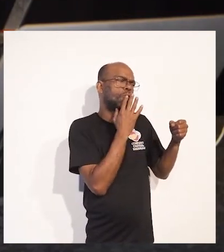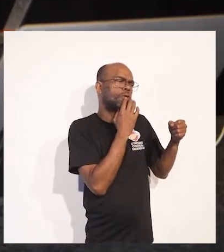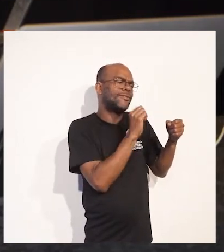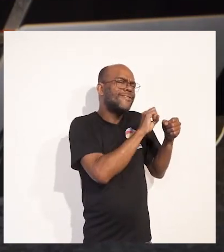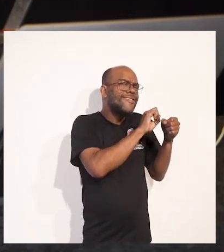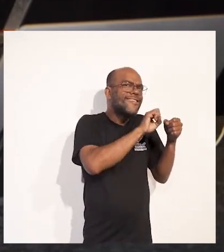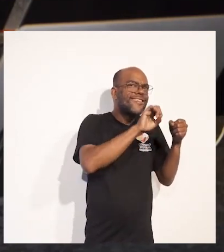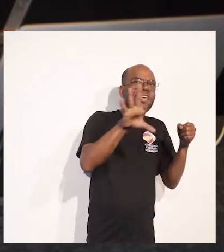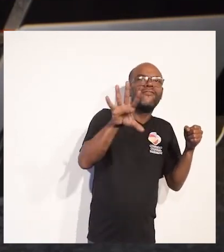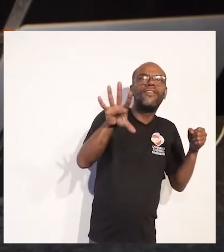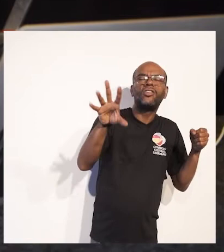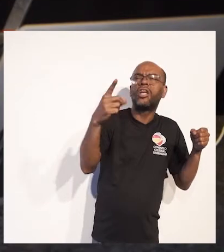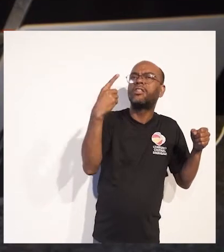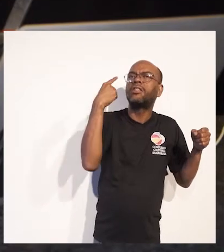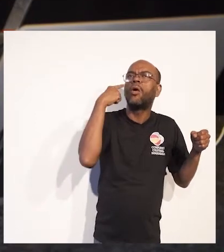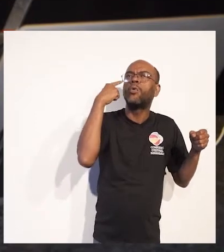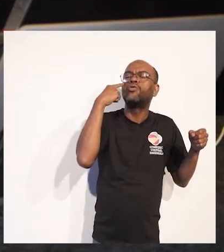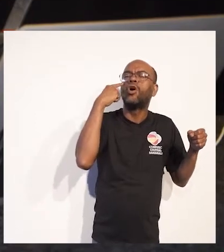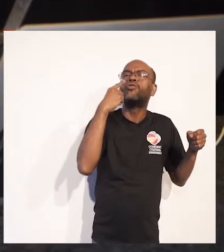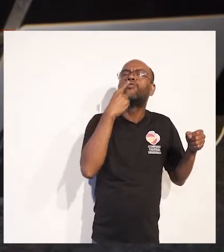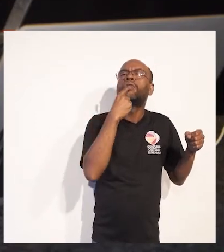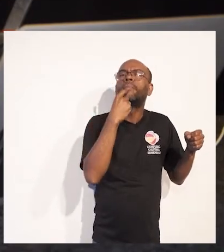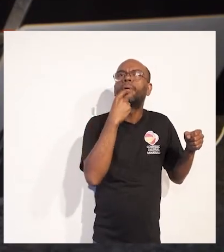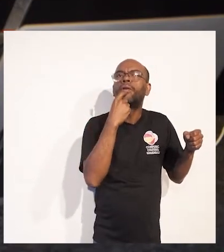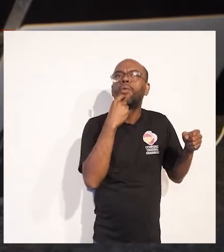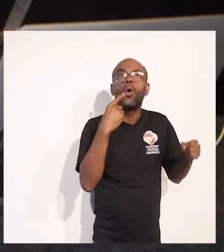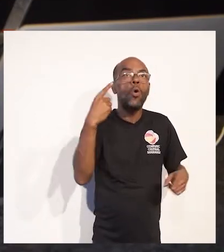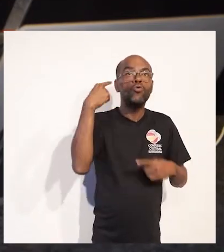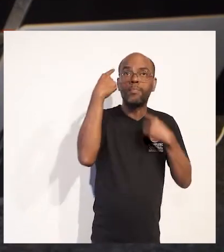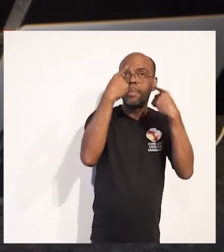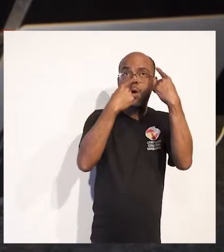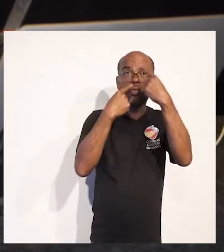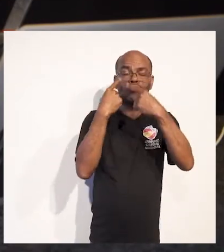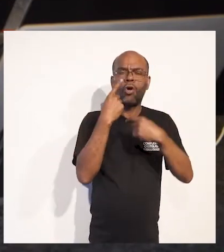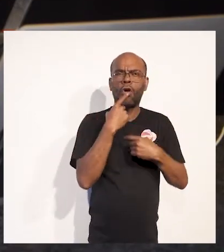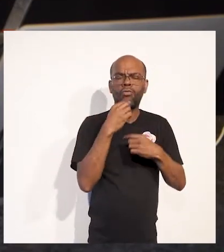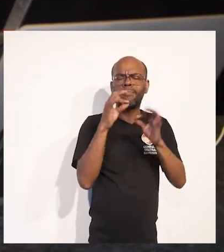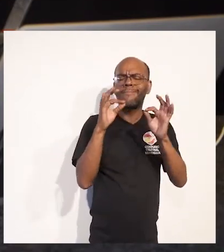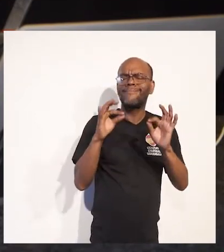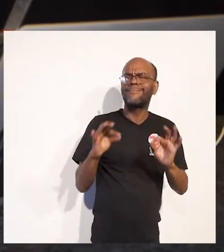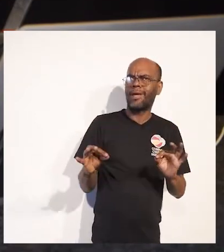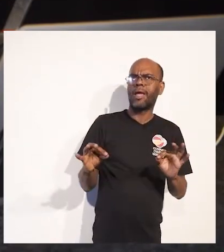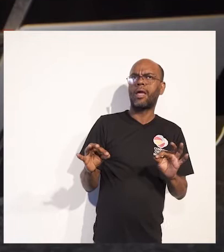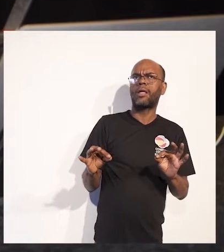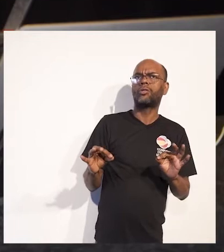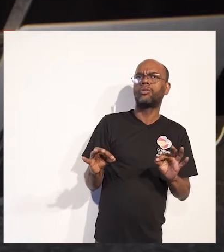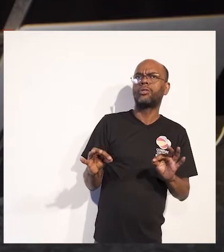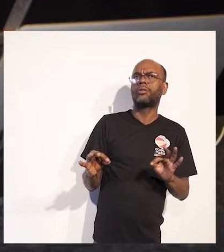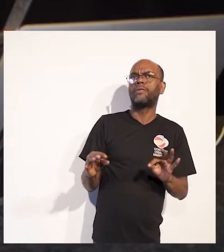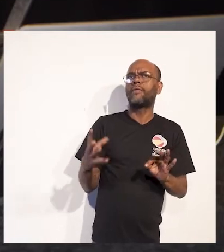luz vermelha até os meus olhos. Os meus olhos perfeitos